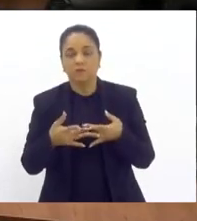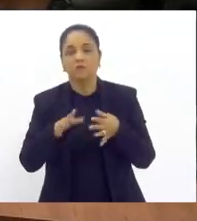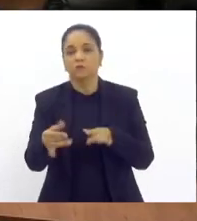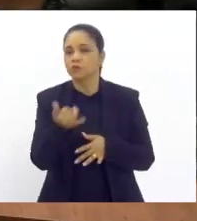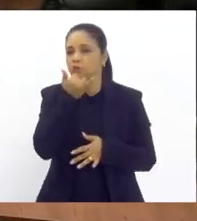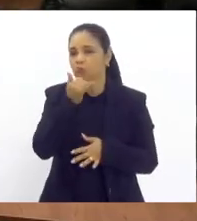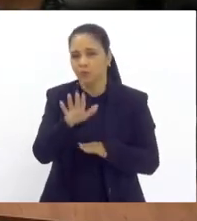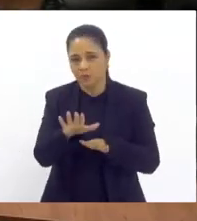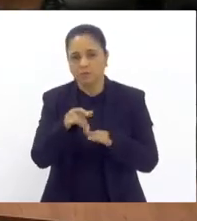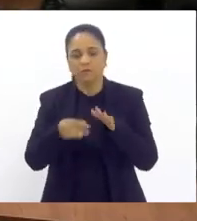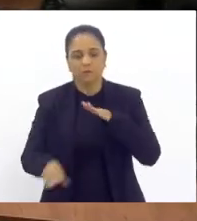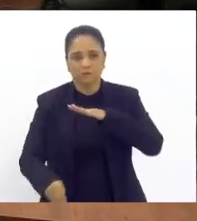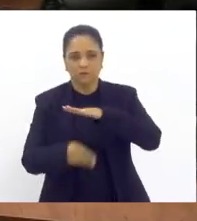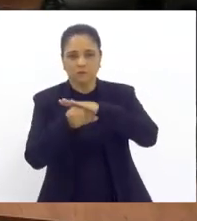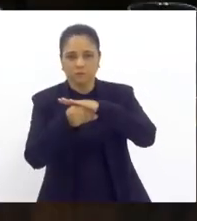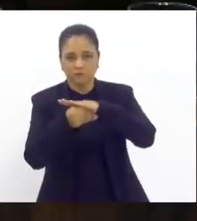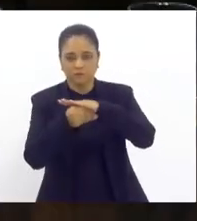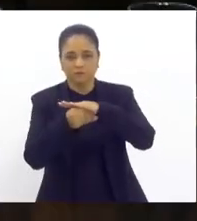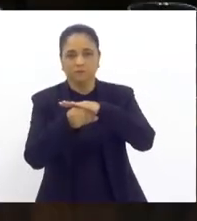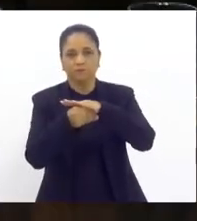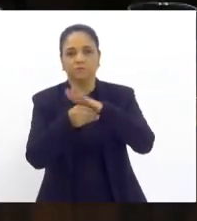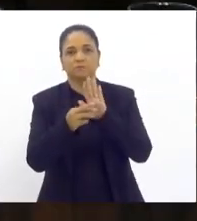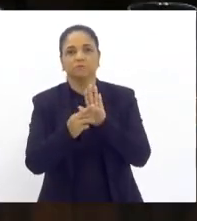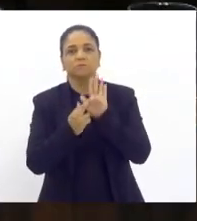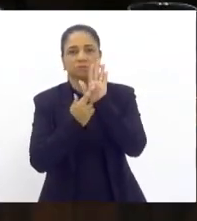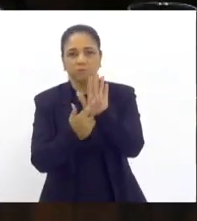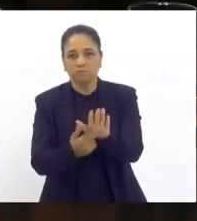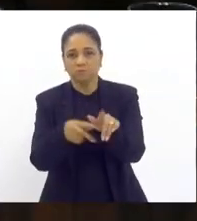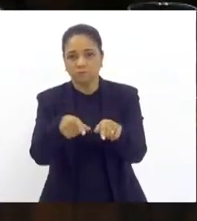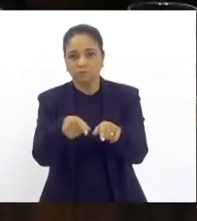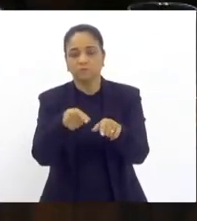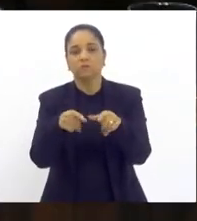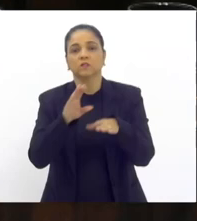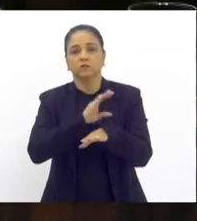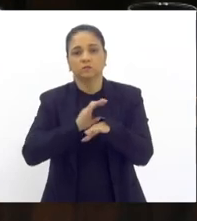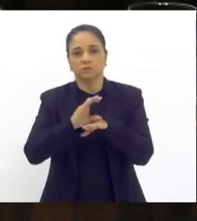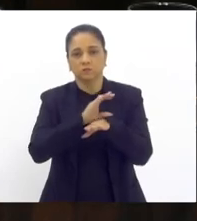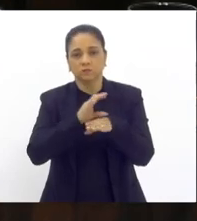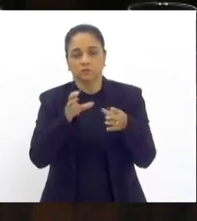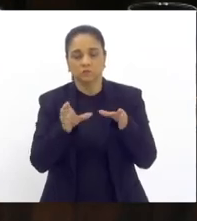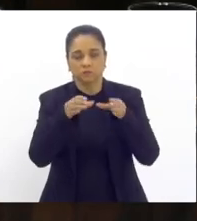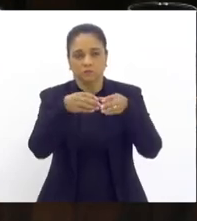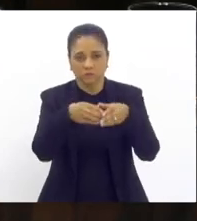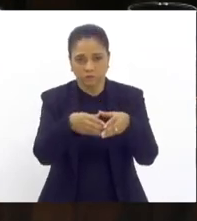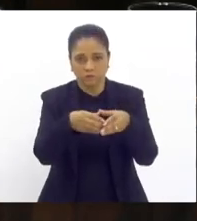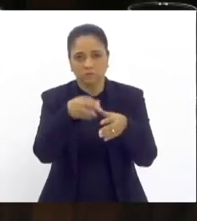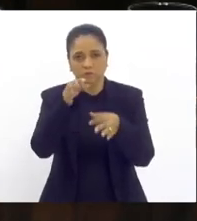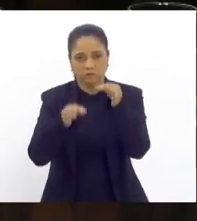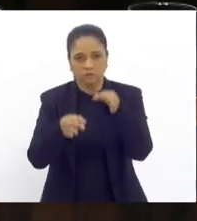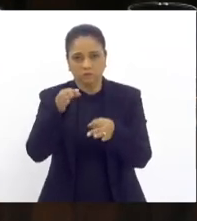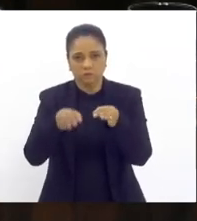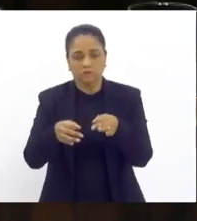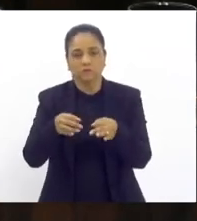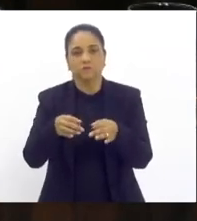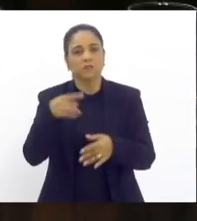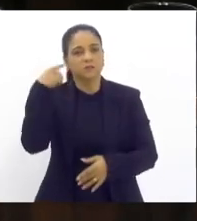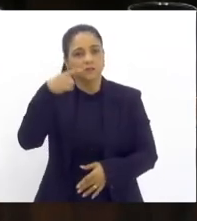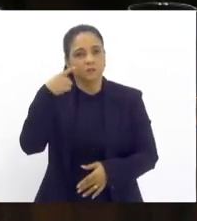Para emitir parecer pela Comissão de Constituição e Justiça, o deputado Rodrigo Amorim.